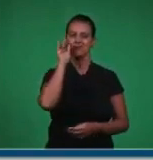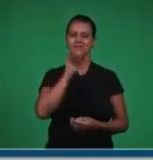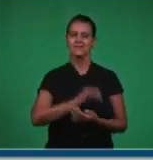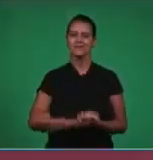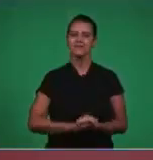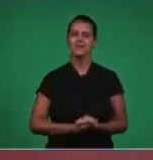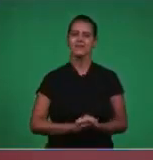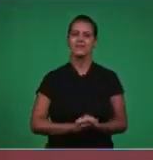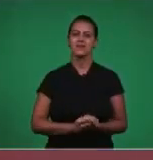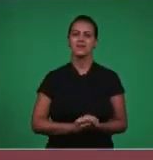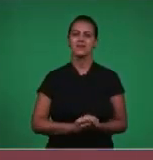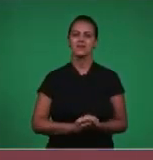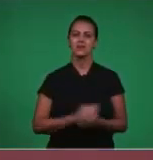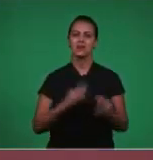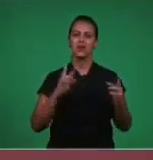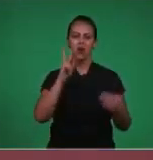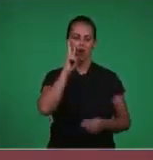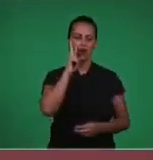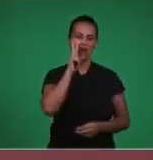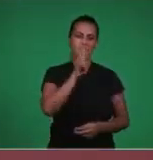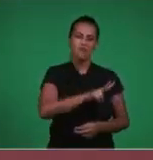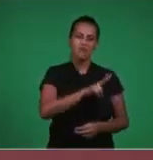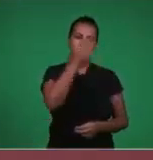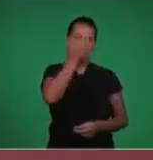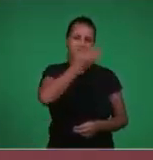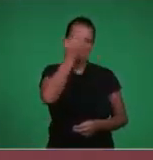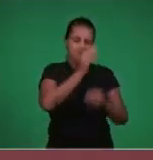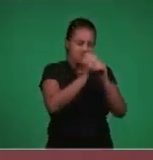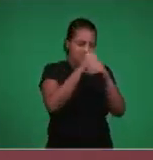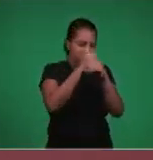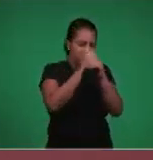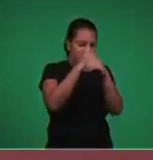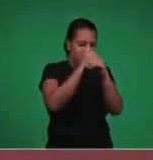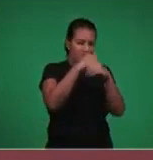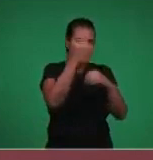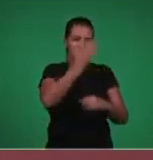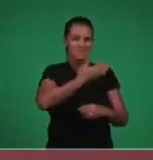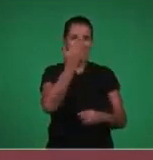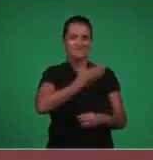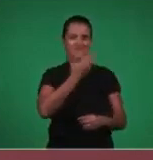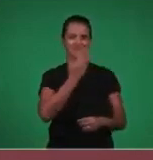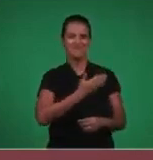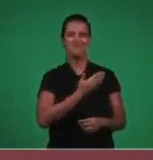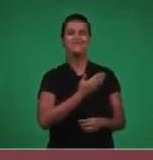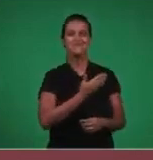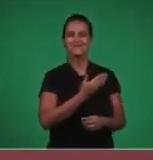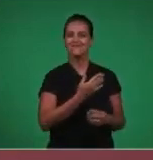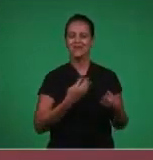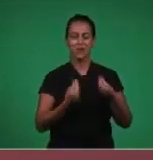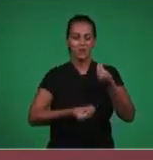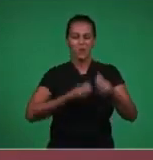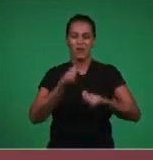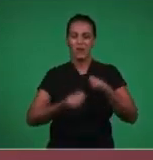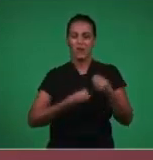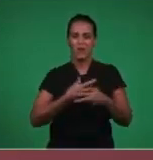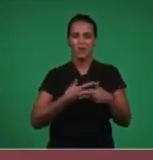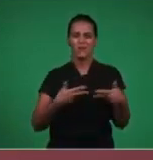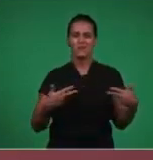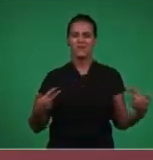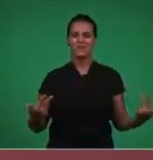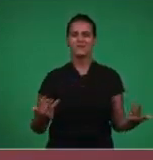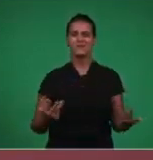primeiro vídeo, né? Uma célula nós não vemos a olho nu. Invisíveis. Toda aquela complexidade que nós vimos agora há